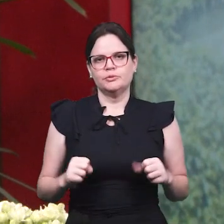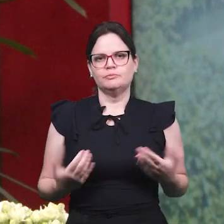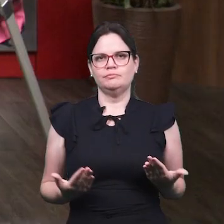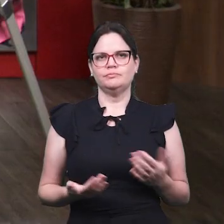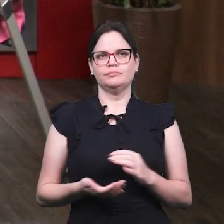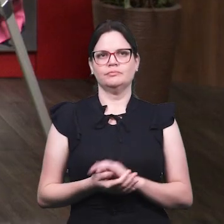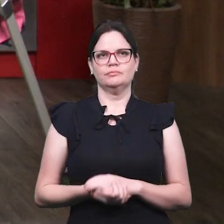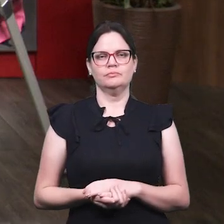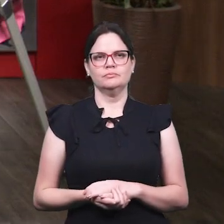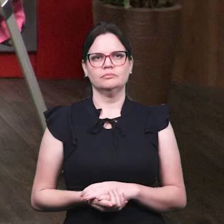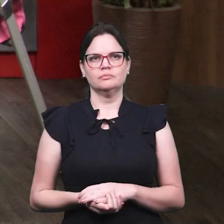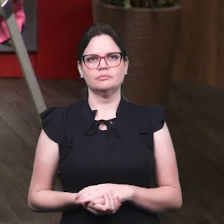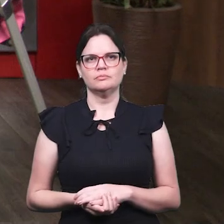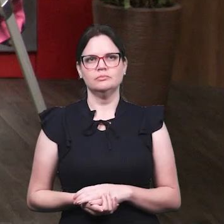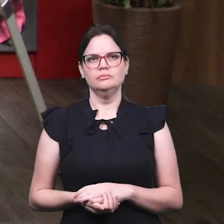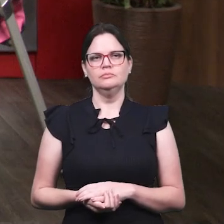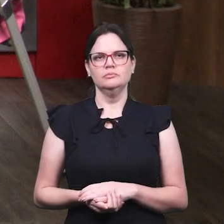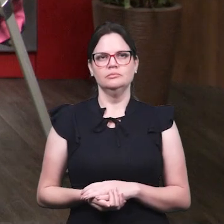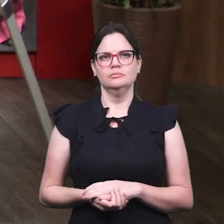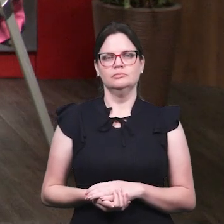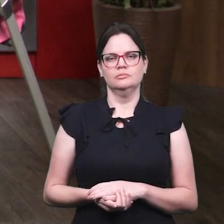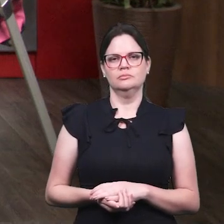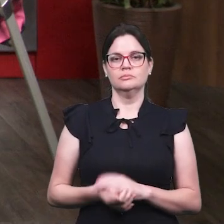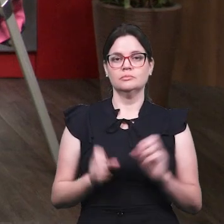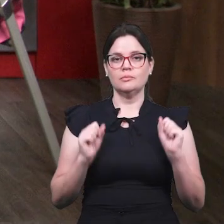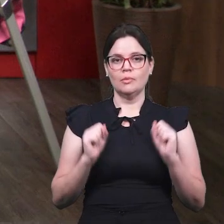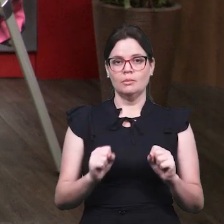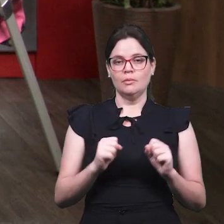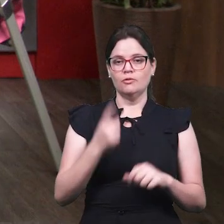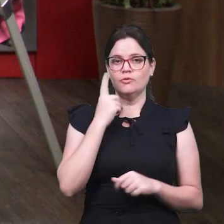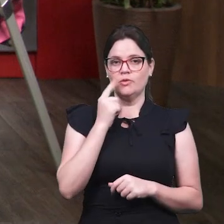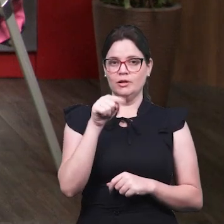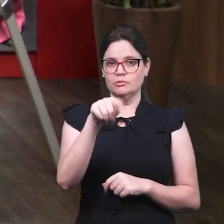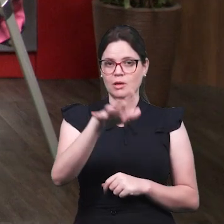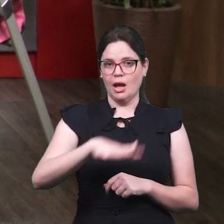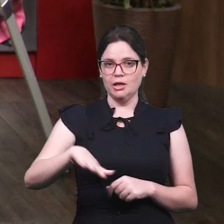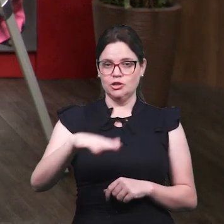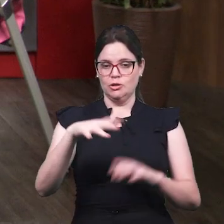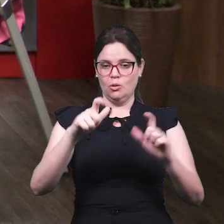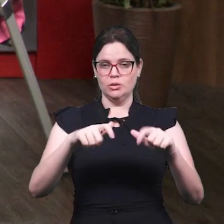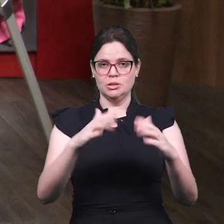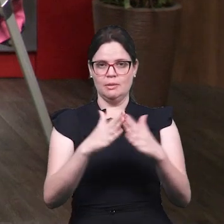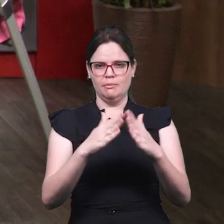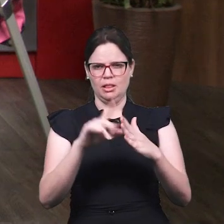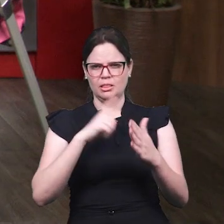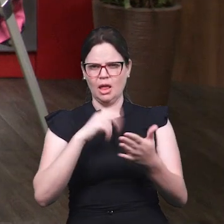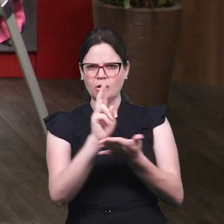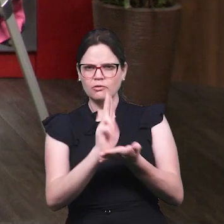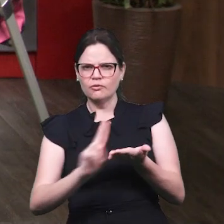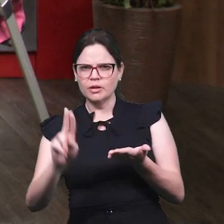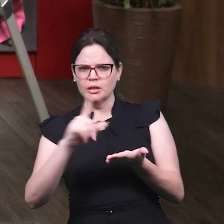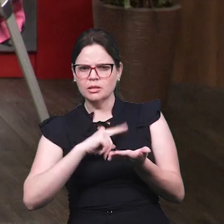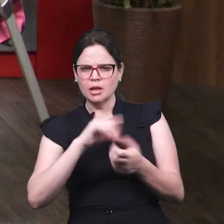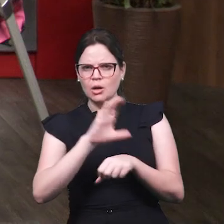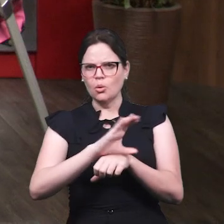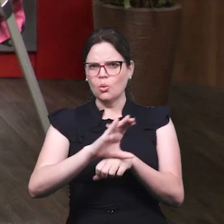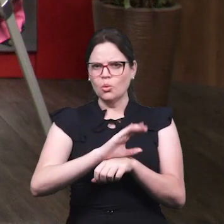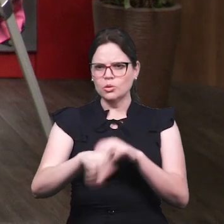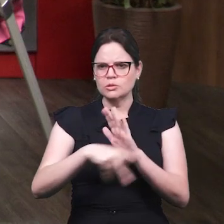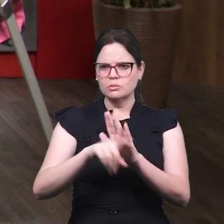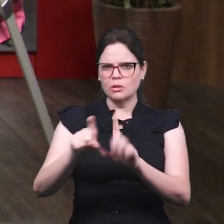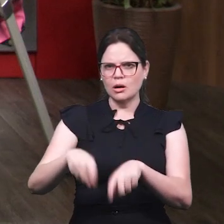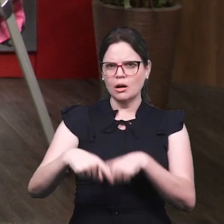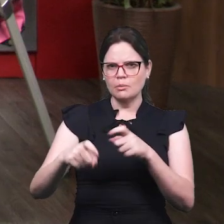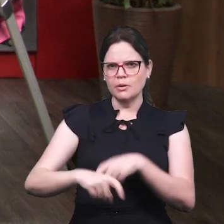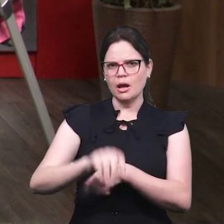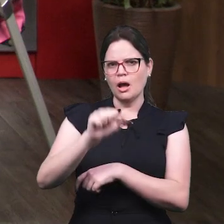esses que trabalham mais com agricultura familiar, pode até verificar na região que eles estão, se tem uma universidade, se tem um curso de agronomia